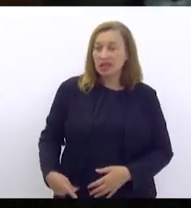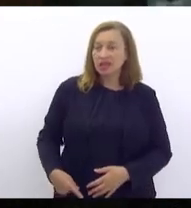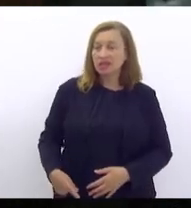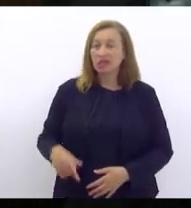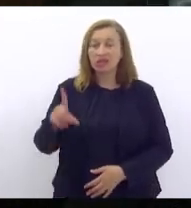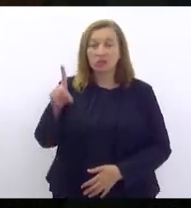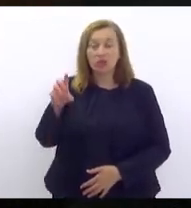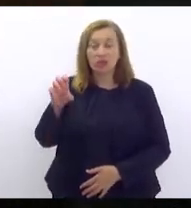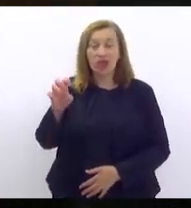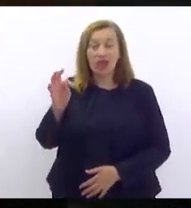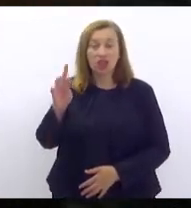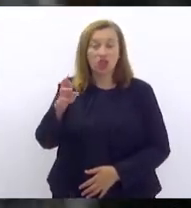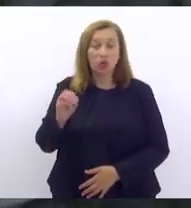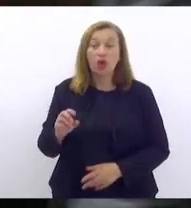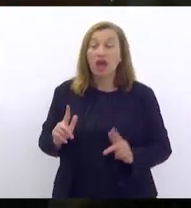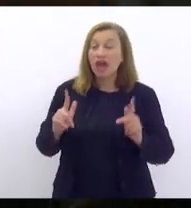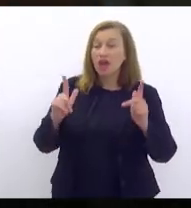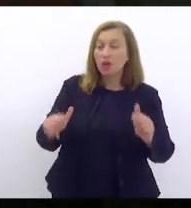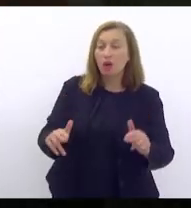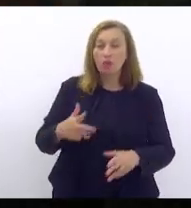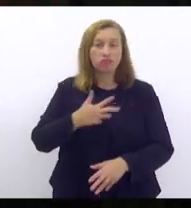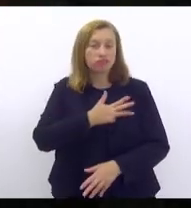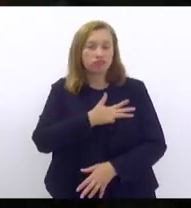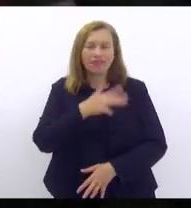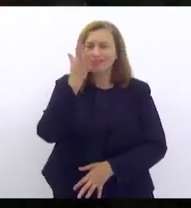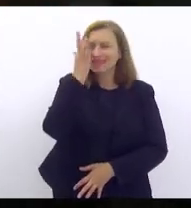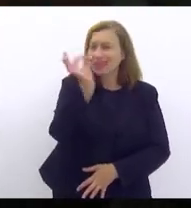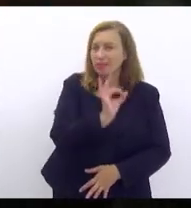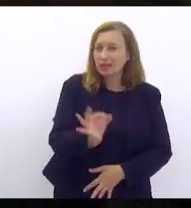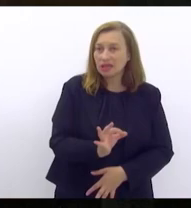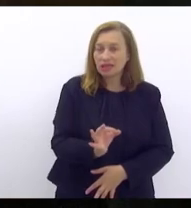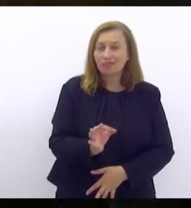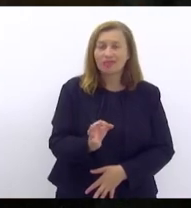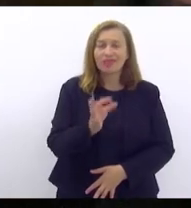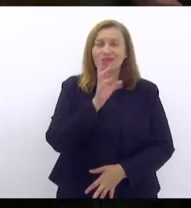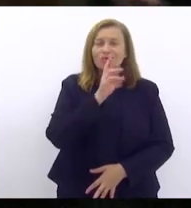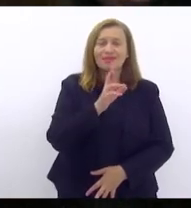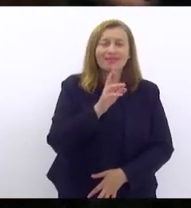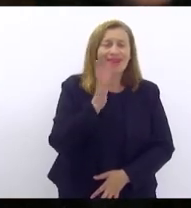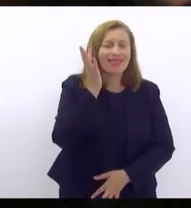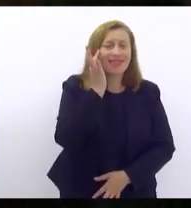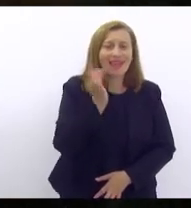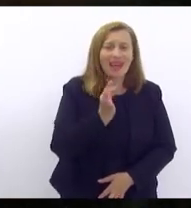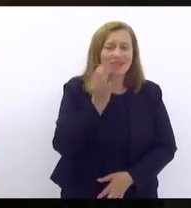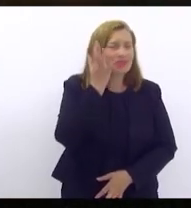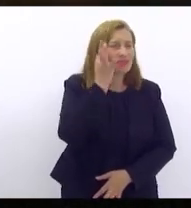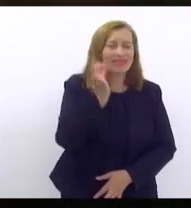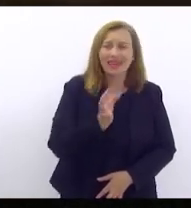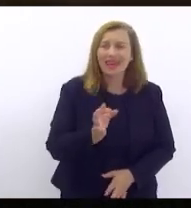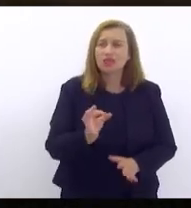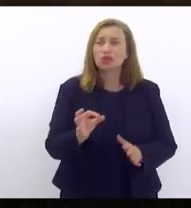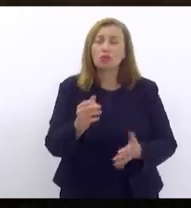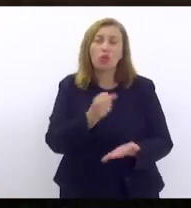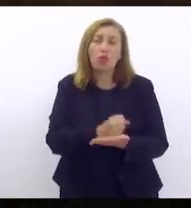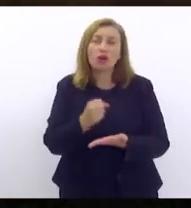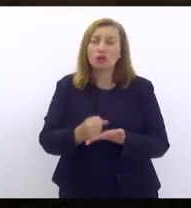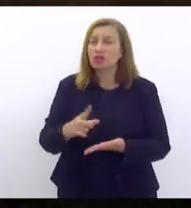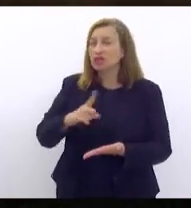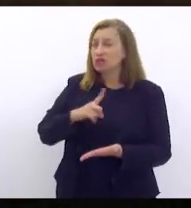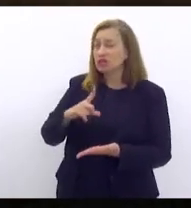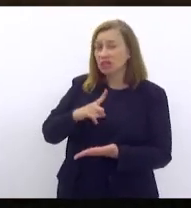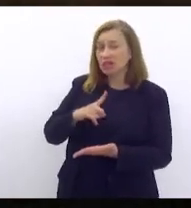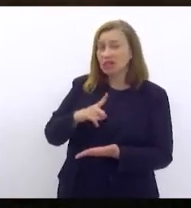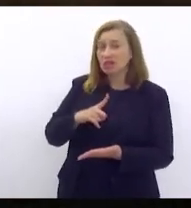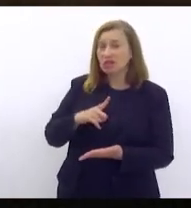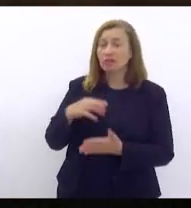a vice-presidente do Detro não sabia responder nada sobre o contrato que eles têm com a empresa